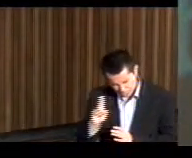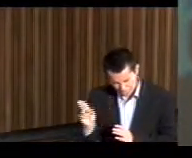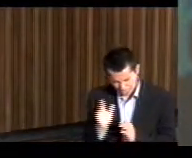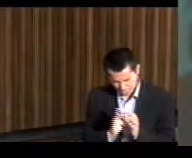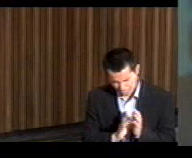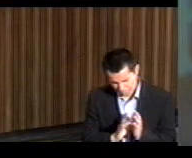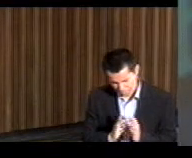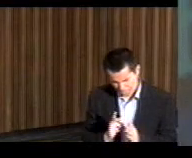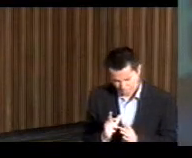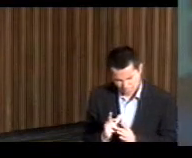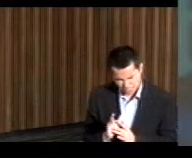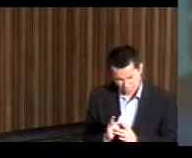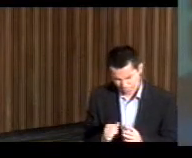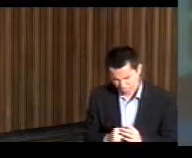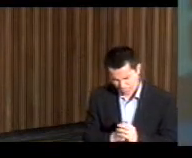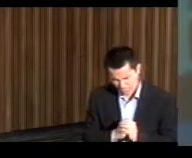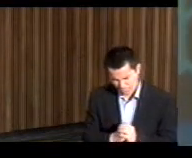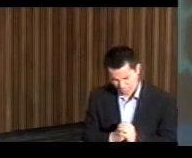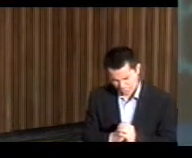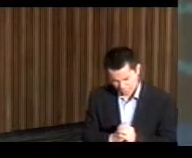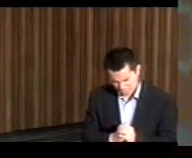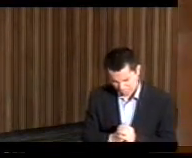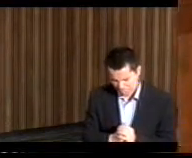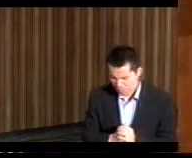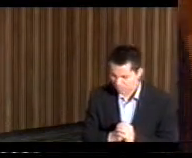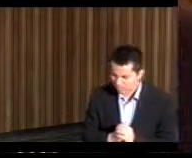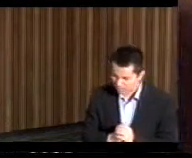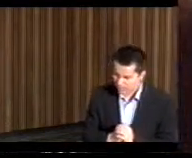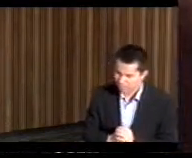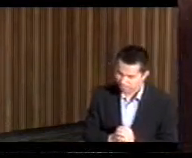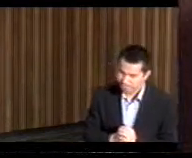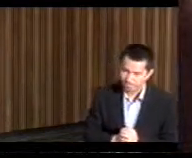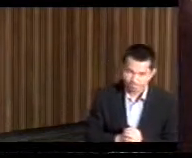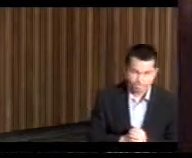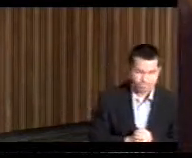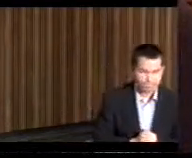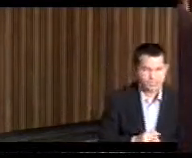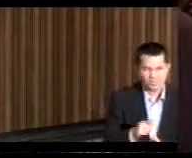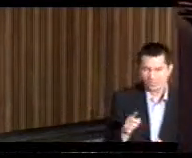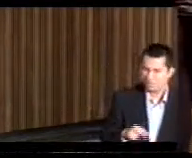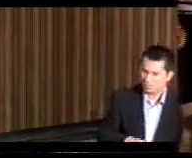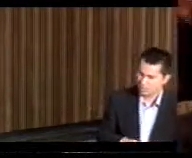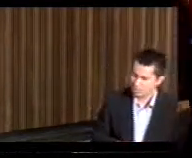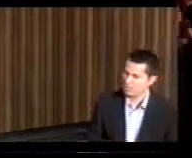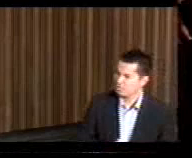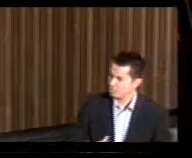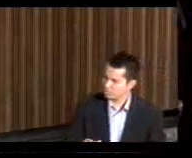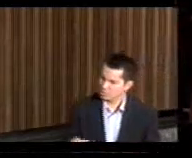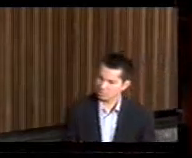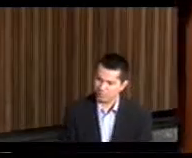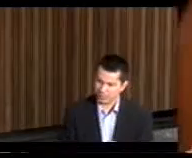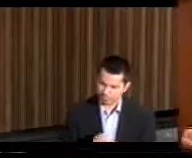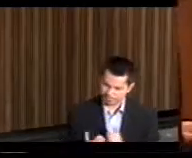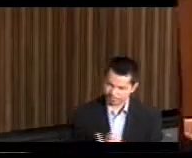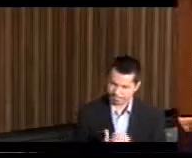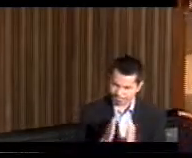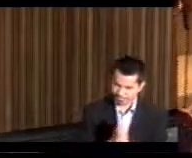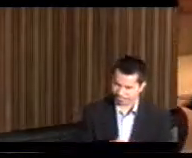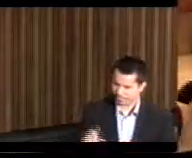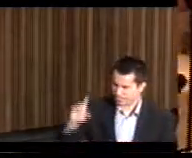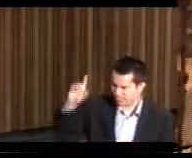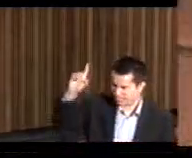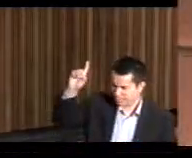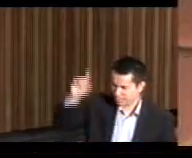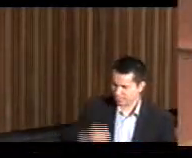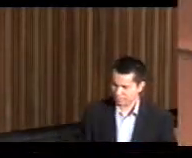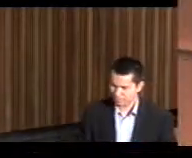Jesus. Amém e amém. Amém. Continua de pé para a gente terminar esse culto adorando a Deus.